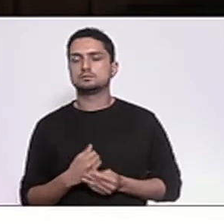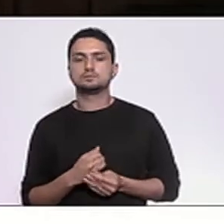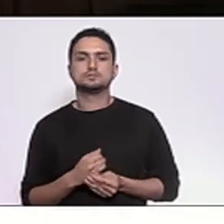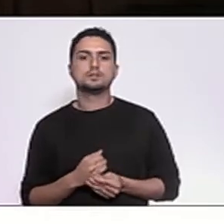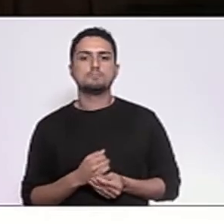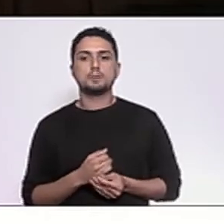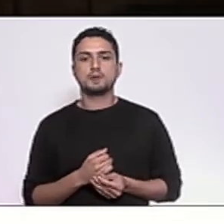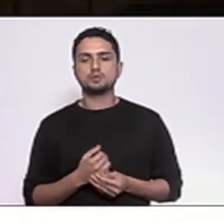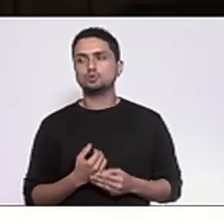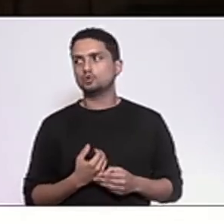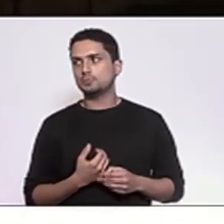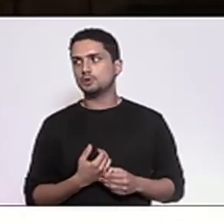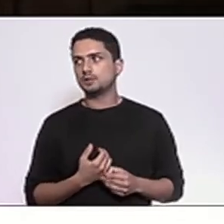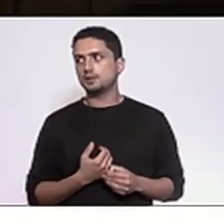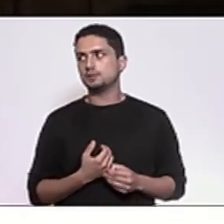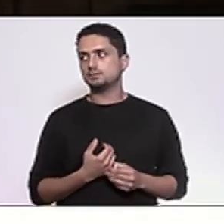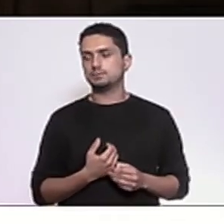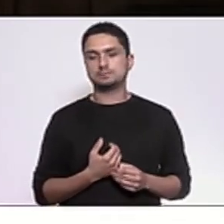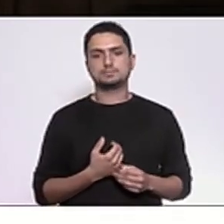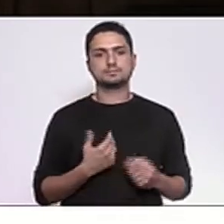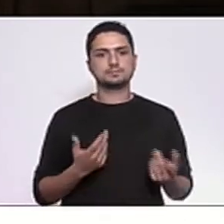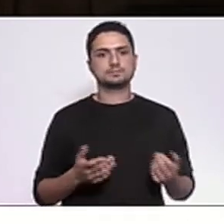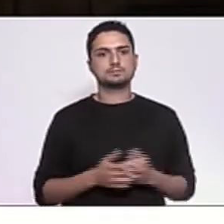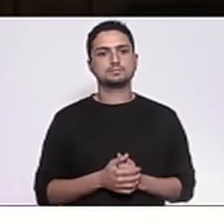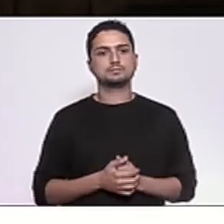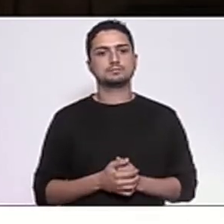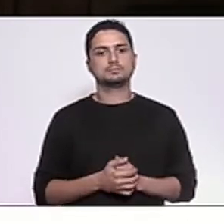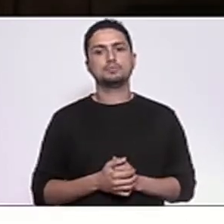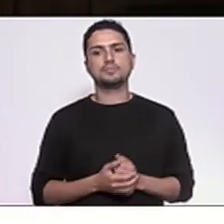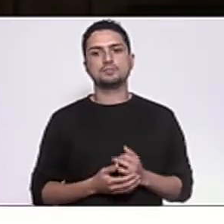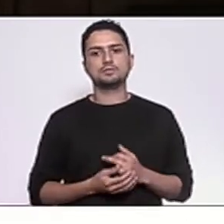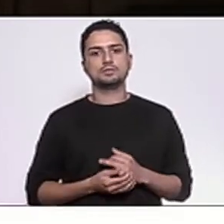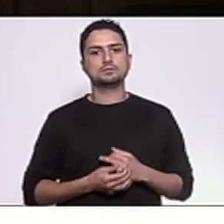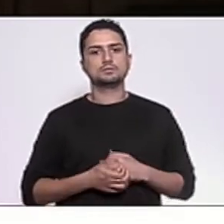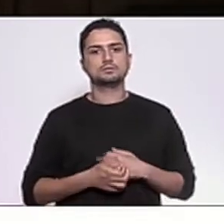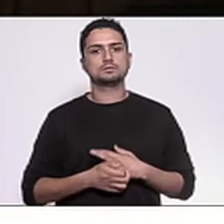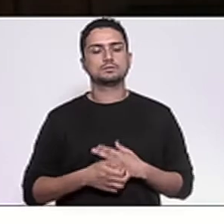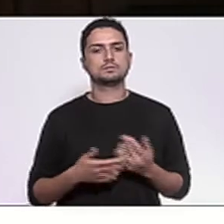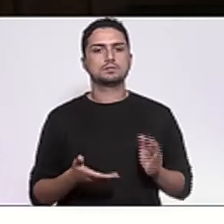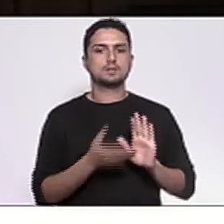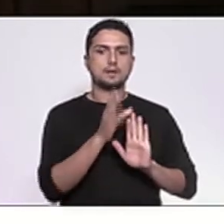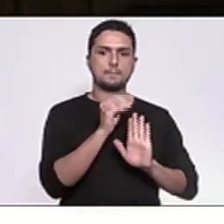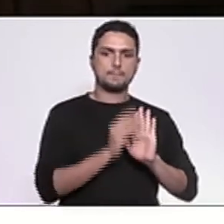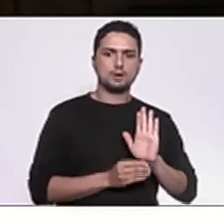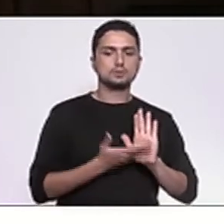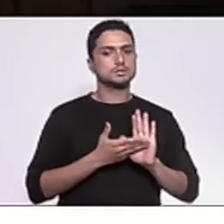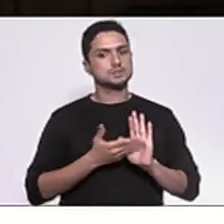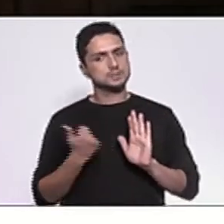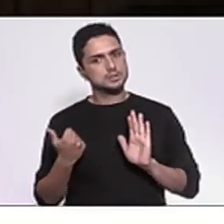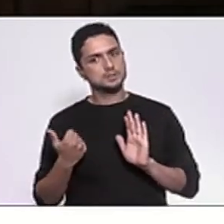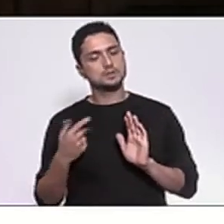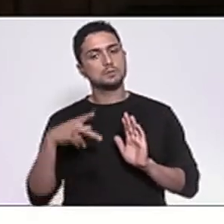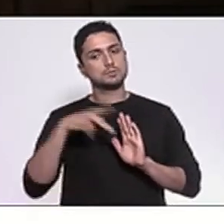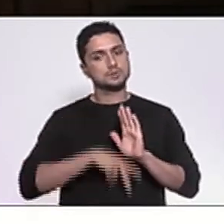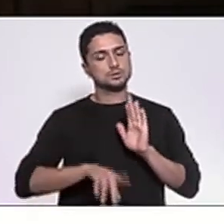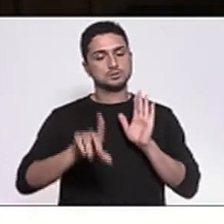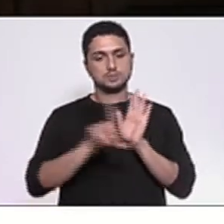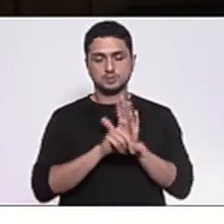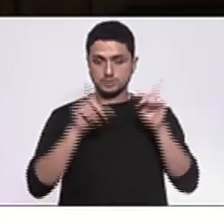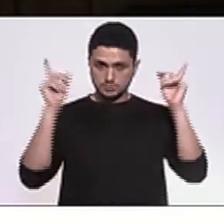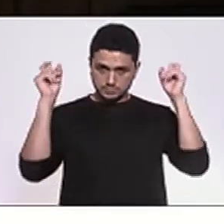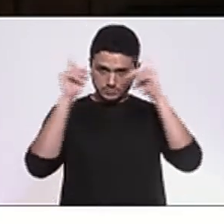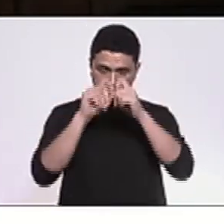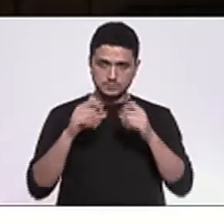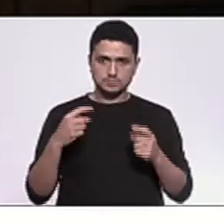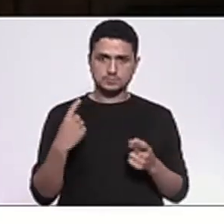assinei quase isso, né? E sairá de pauta e vai ser um projeto difícil